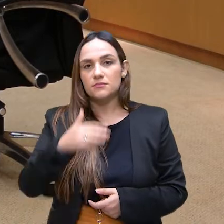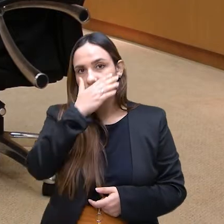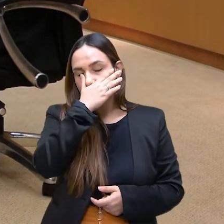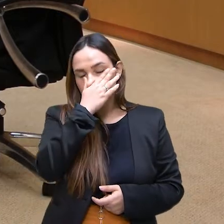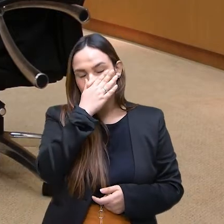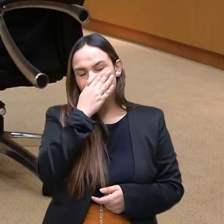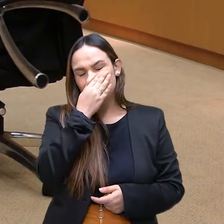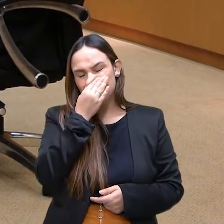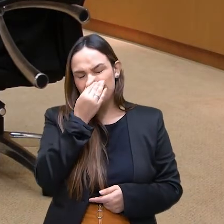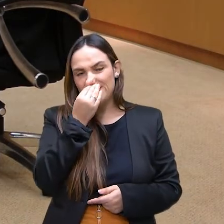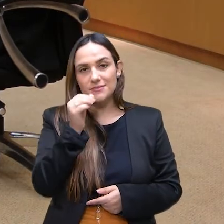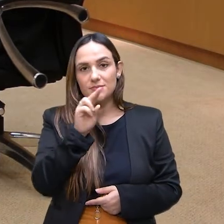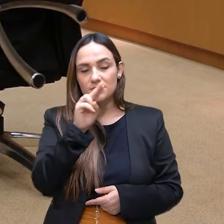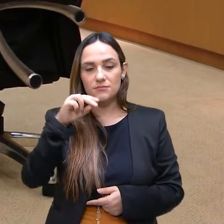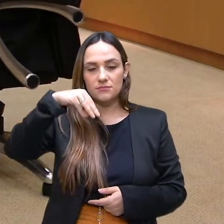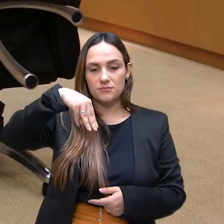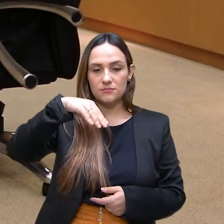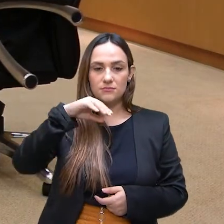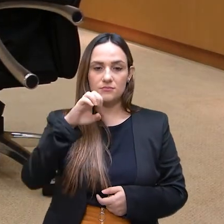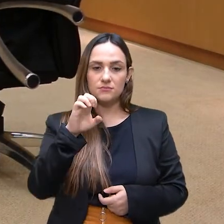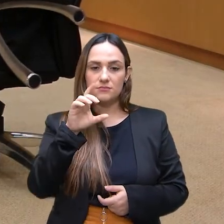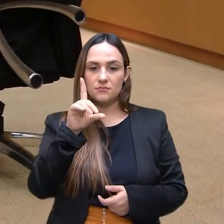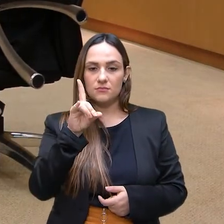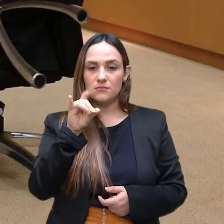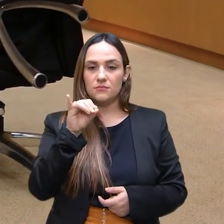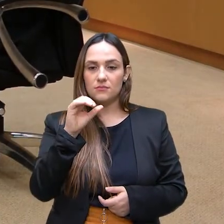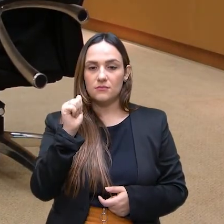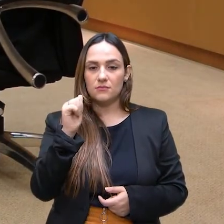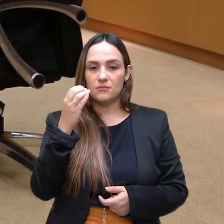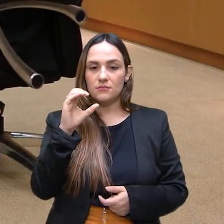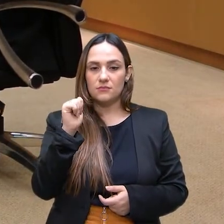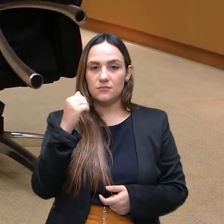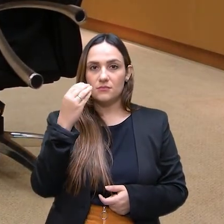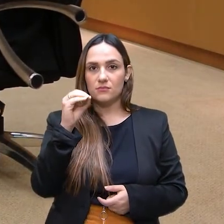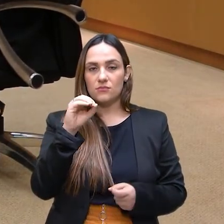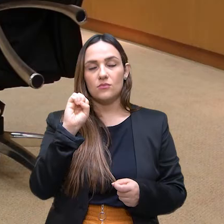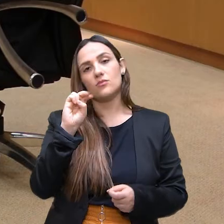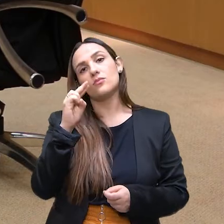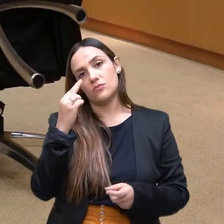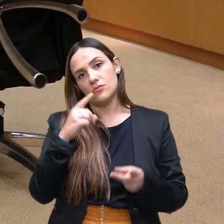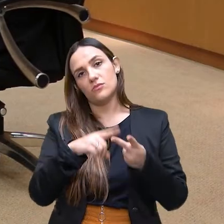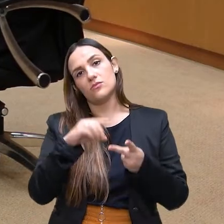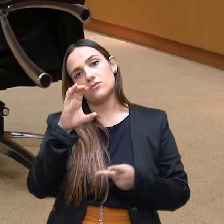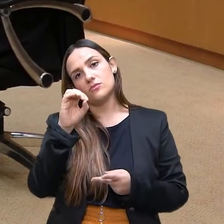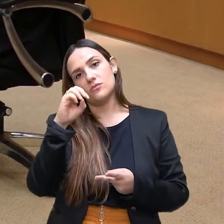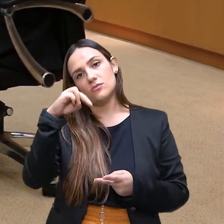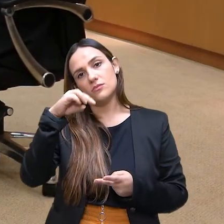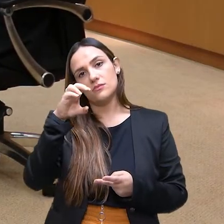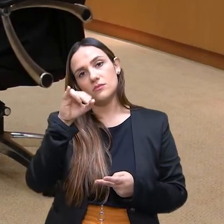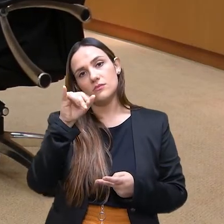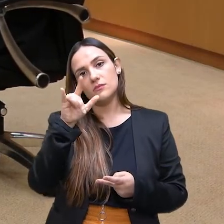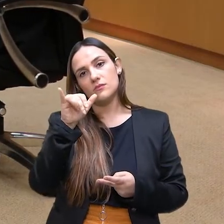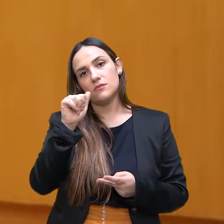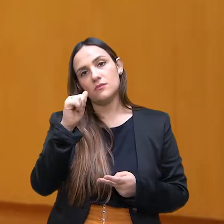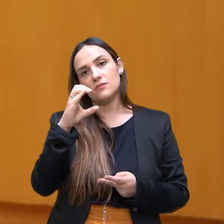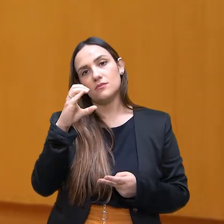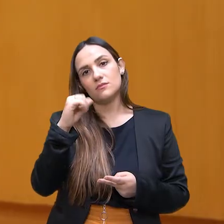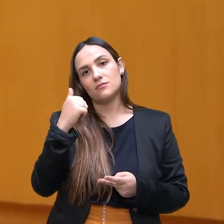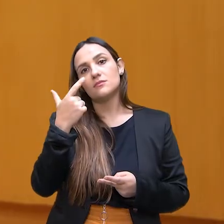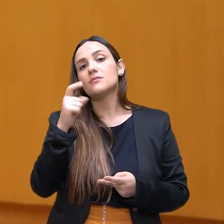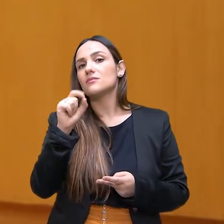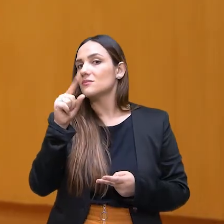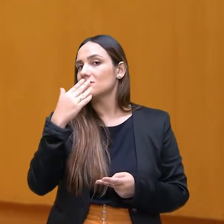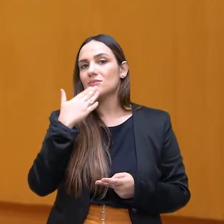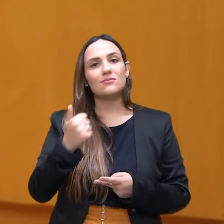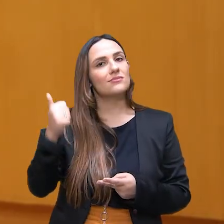a mediação ou conciliação pré-judicial, eu creio que será a melhor coisa a se fazer. E